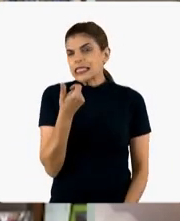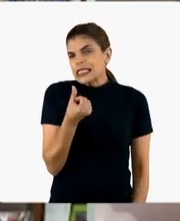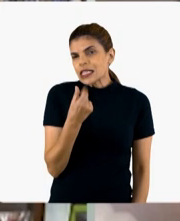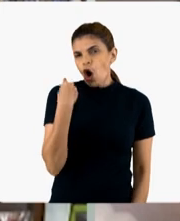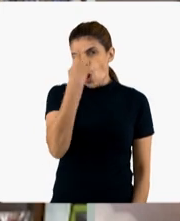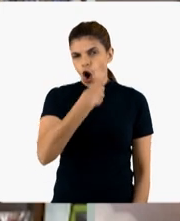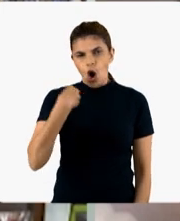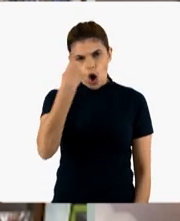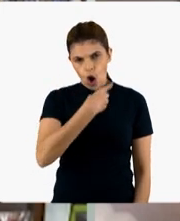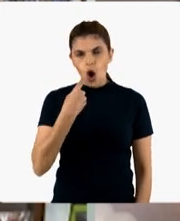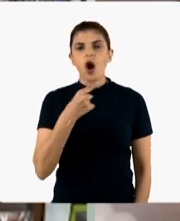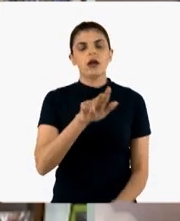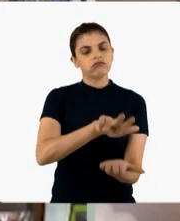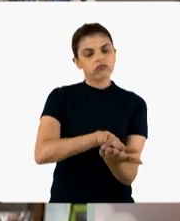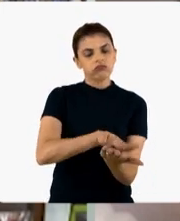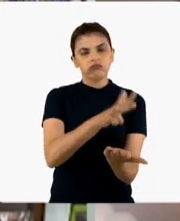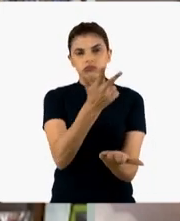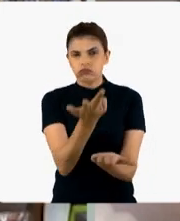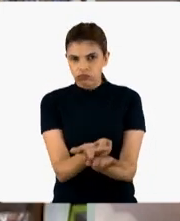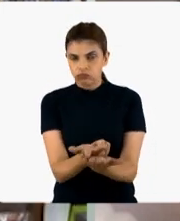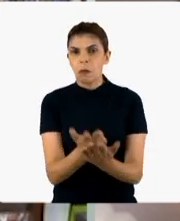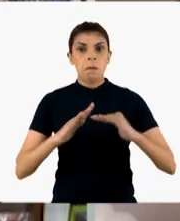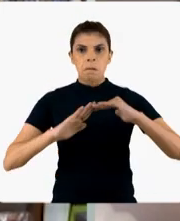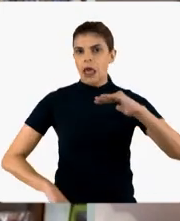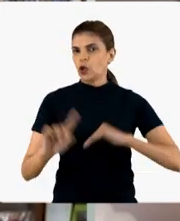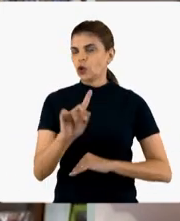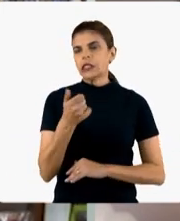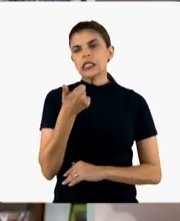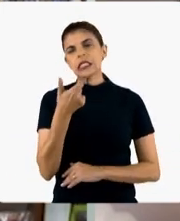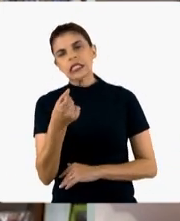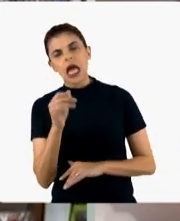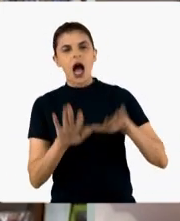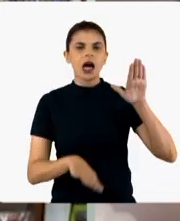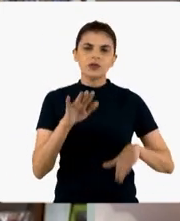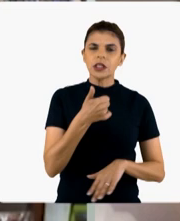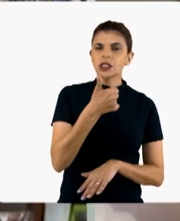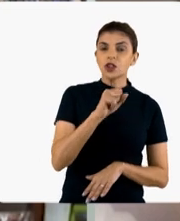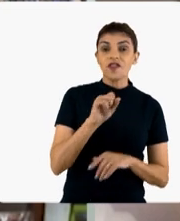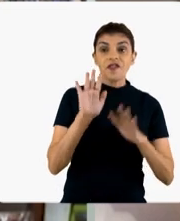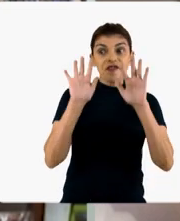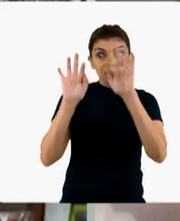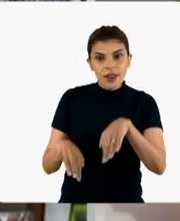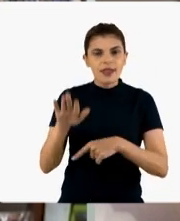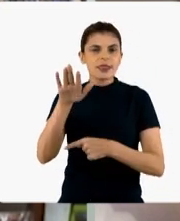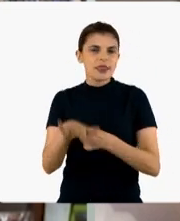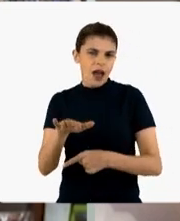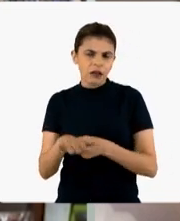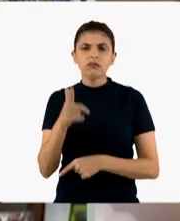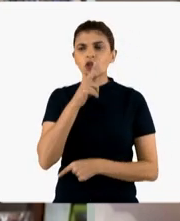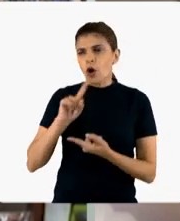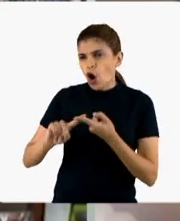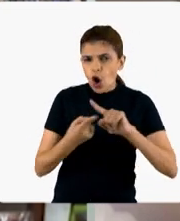de 16 horas para esse paciente, não menos que isso. 16, 18 horas, às vezes. A gente prona no final da